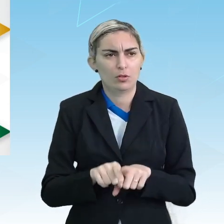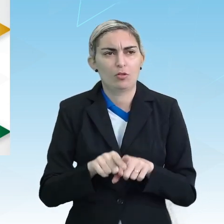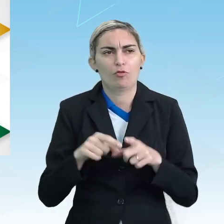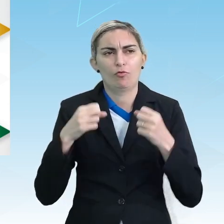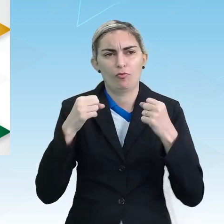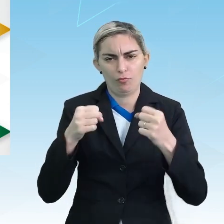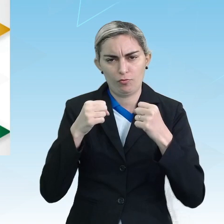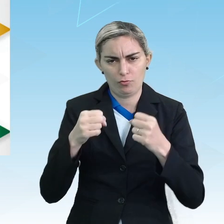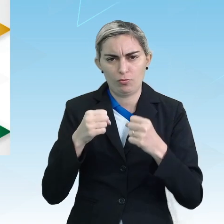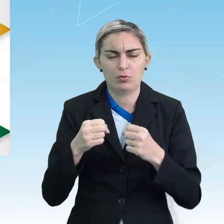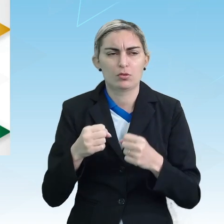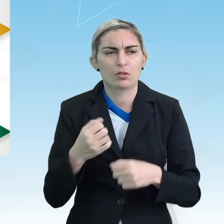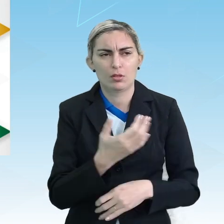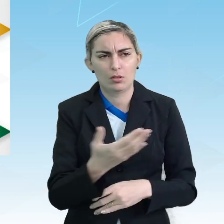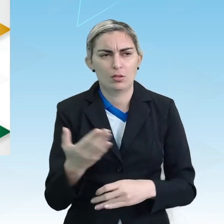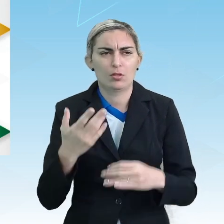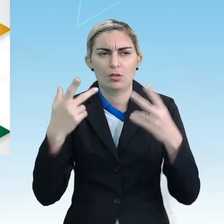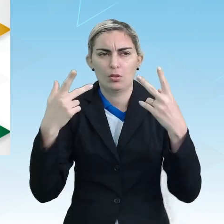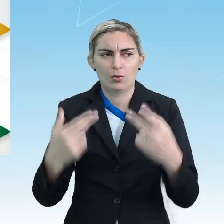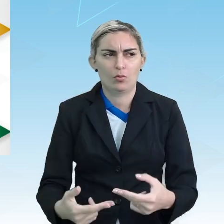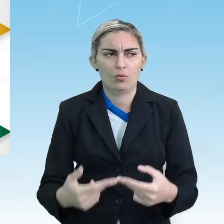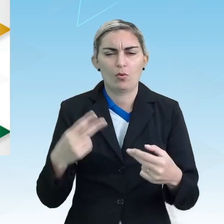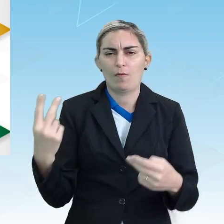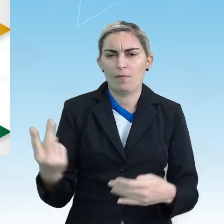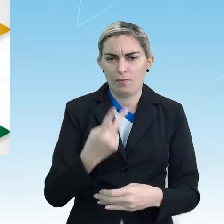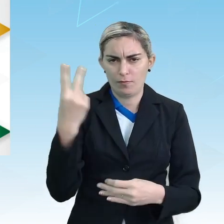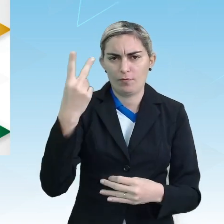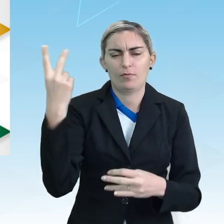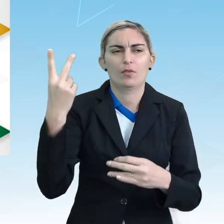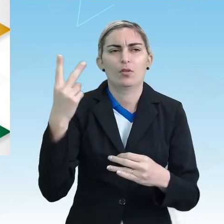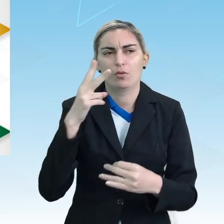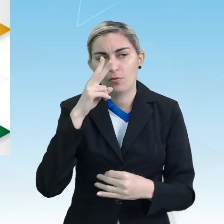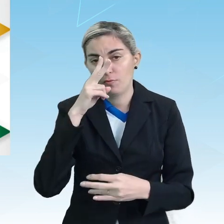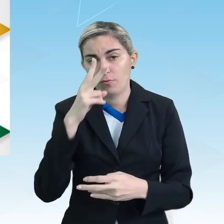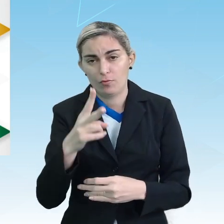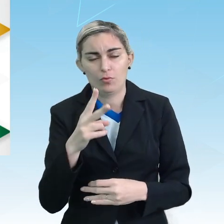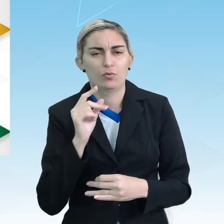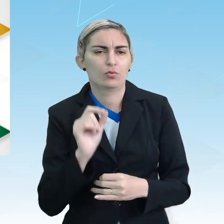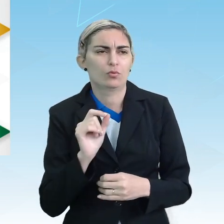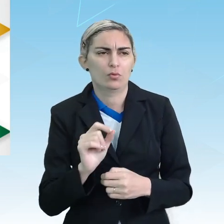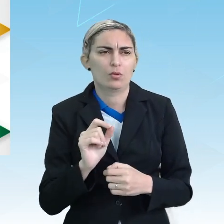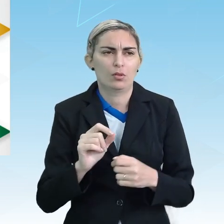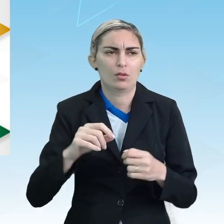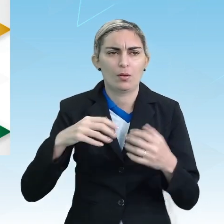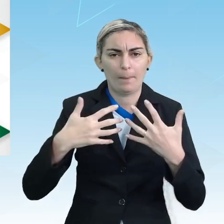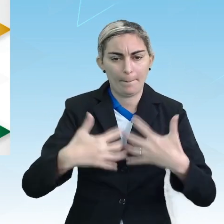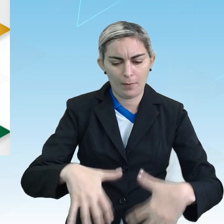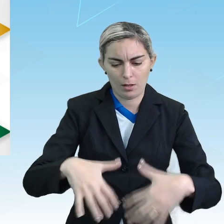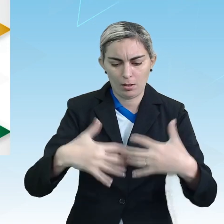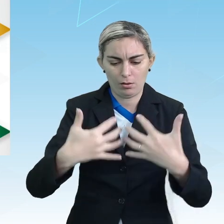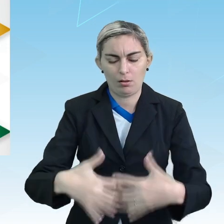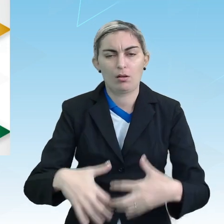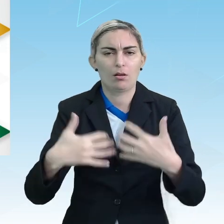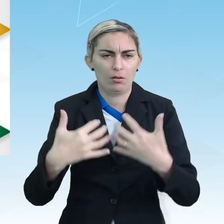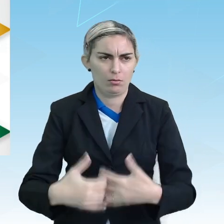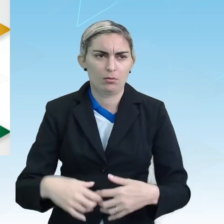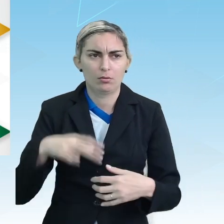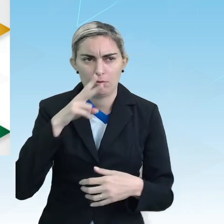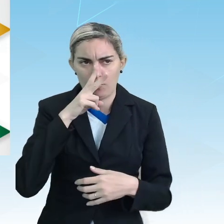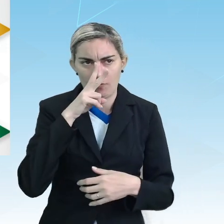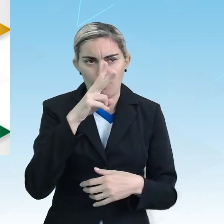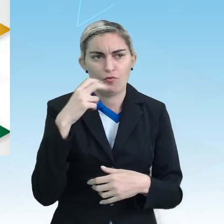força potente, ela é igual em valor à força que é exercida pela máquina, ou seja, a